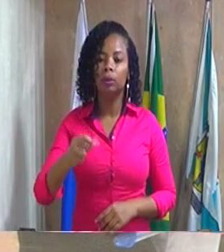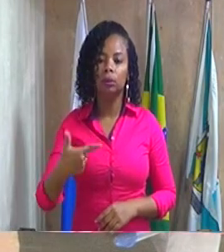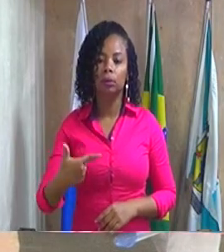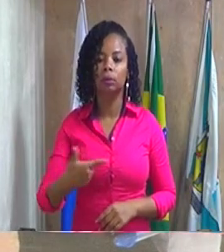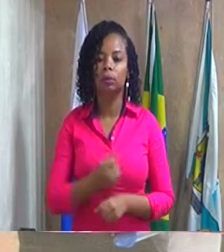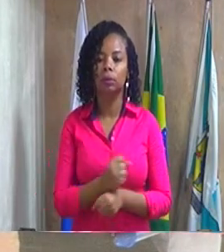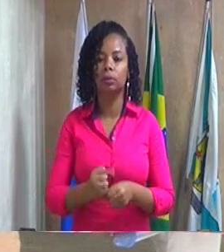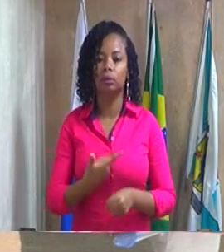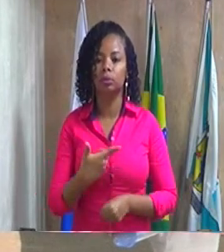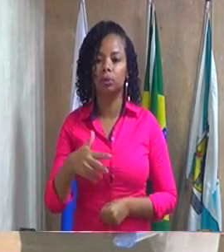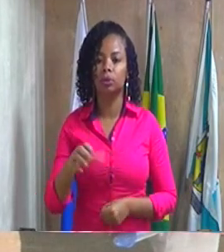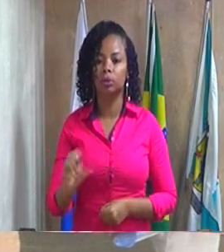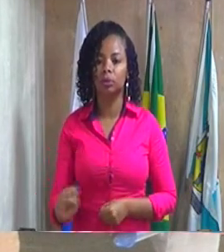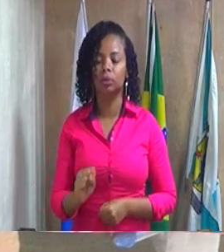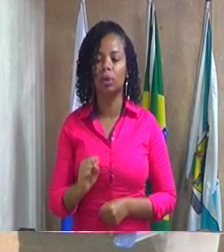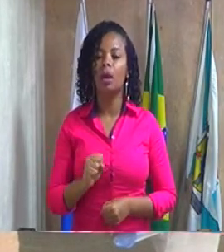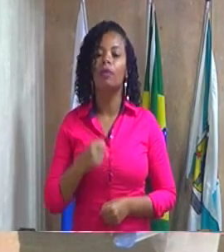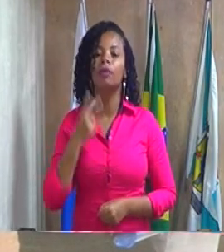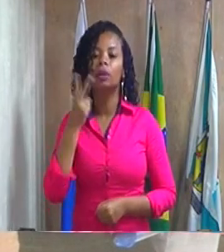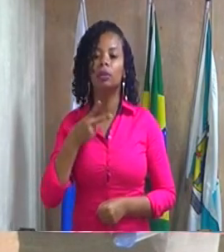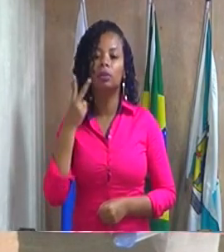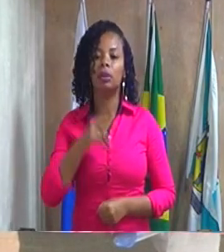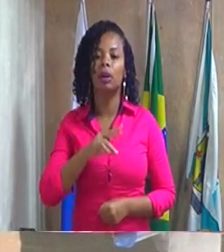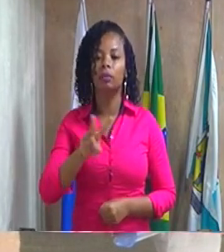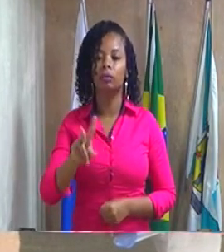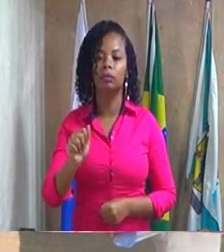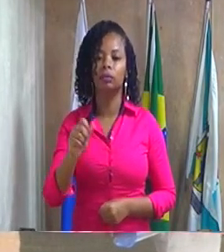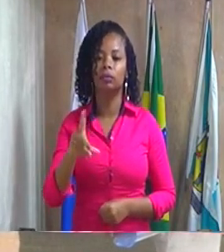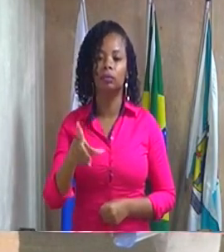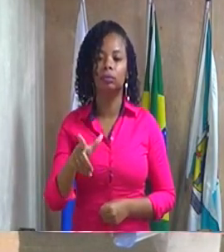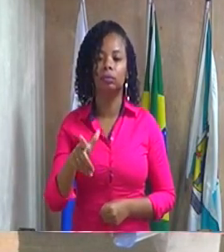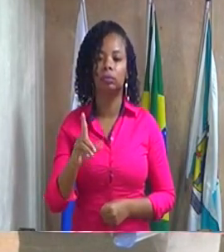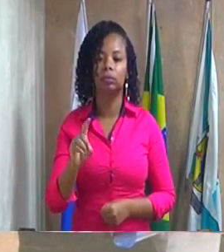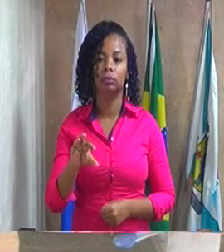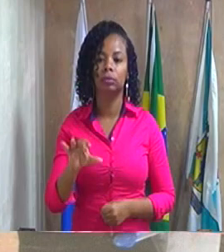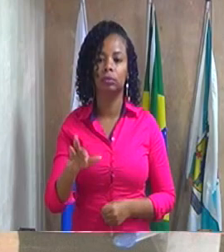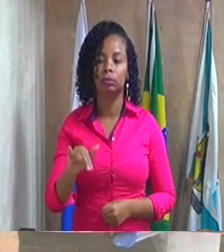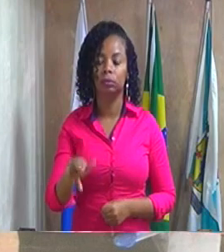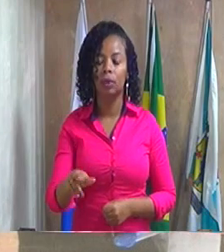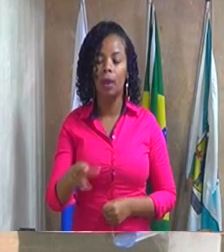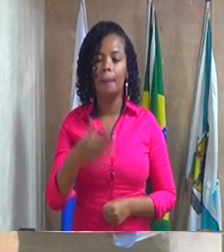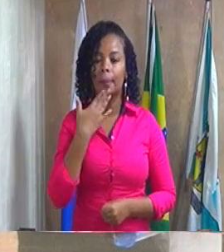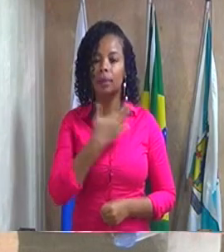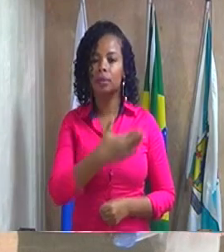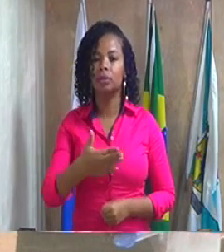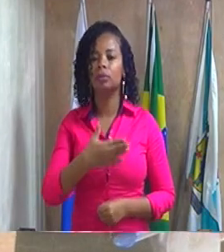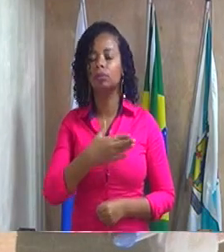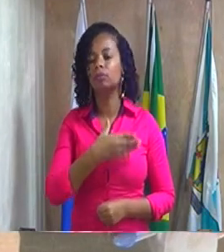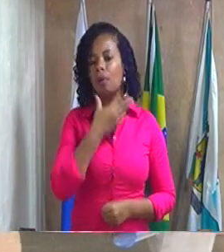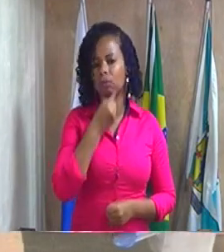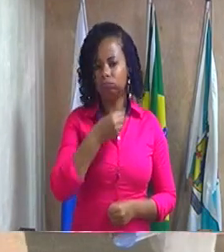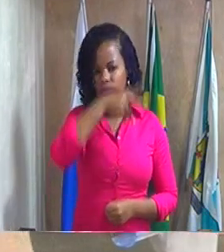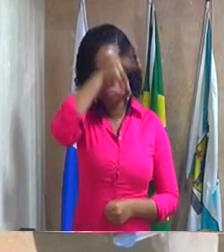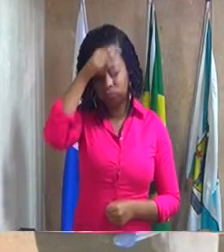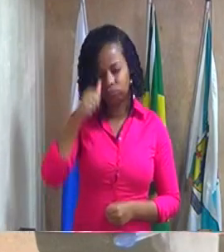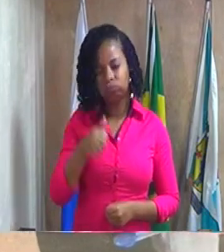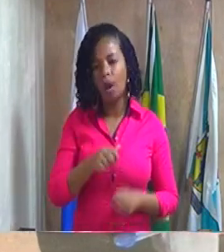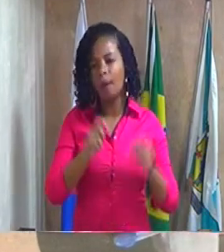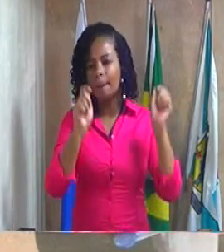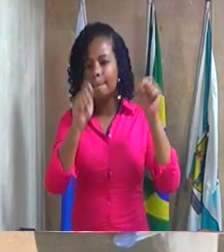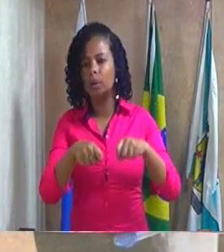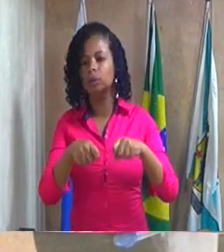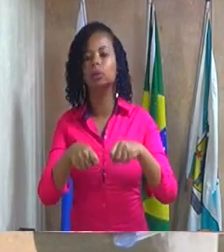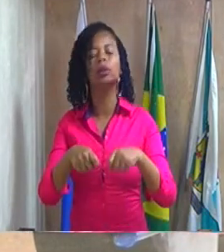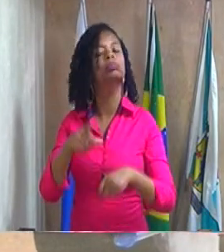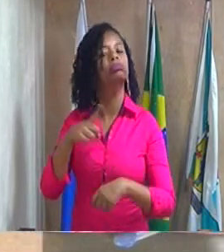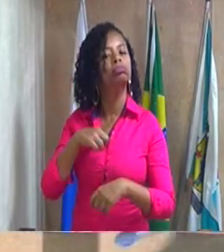4.182/2018. Do excelentíssimo senhor vereador Valdeci, solicitando ao excelentíssimo senhor prefeito a